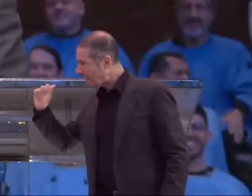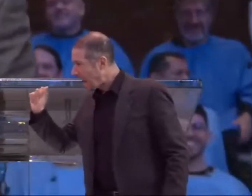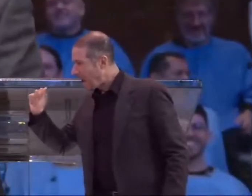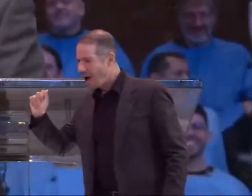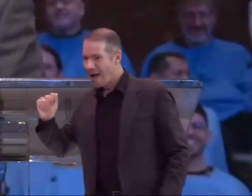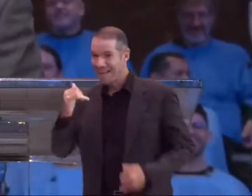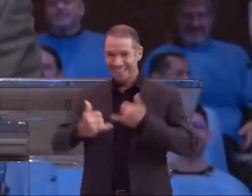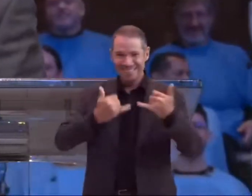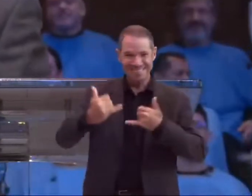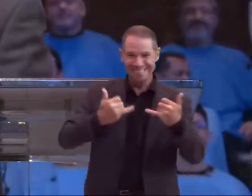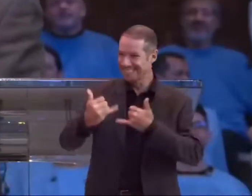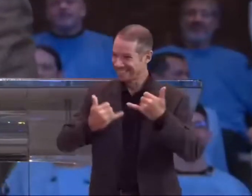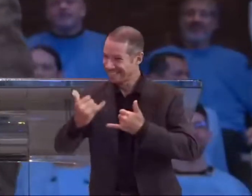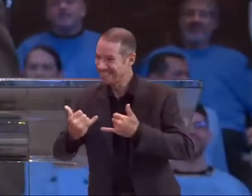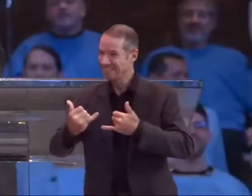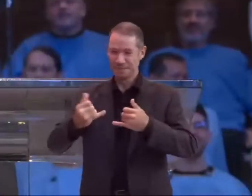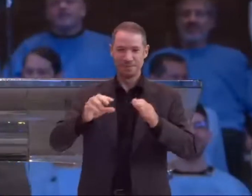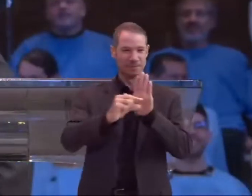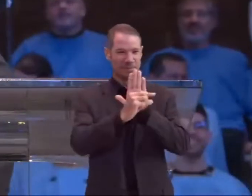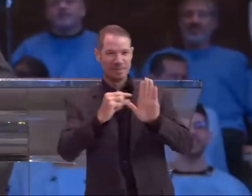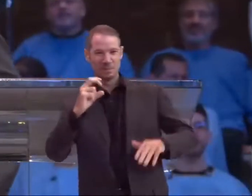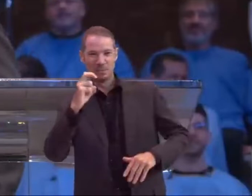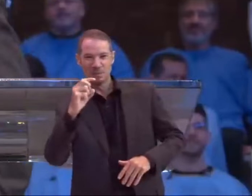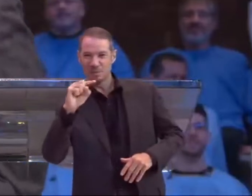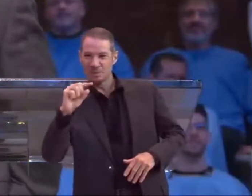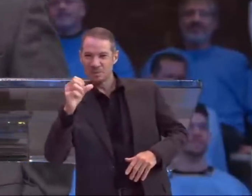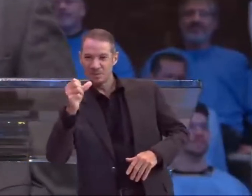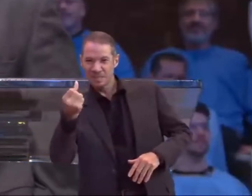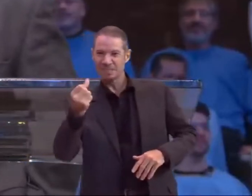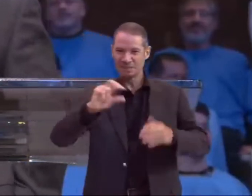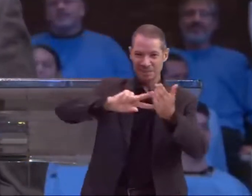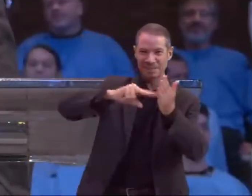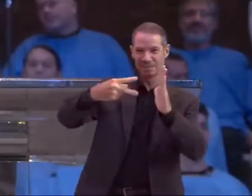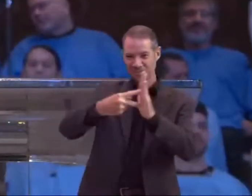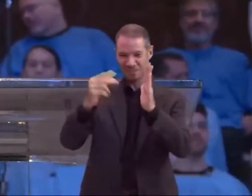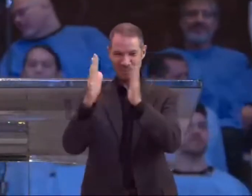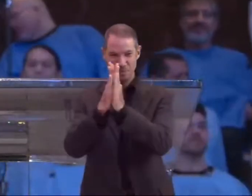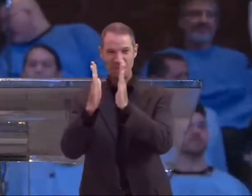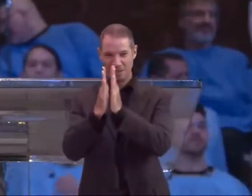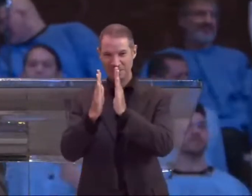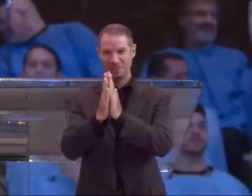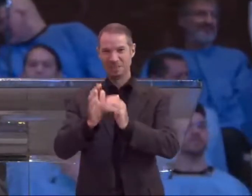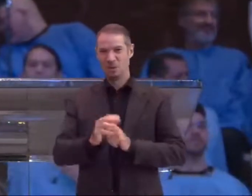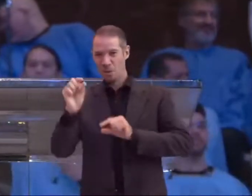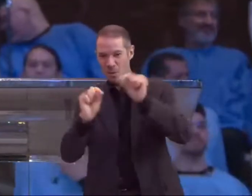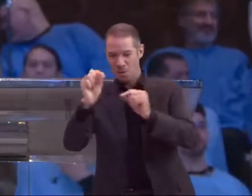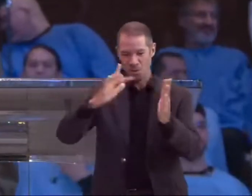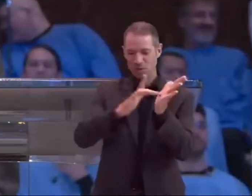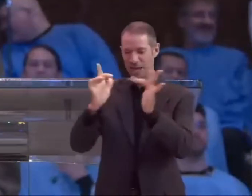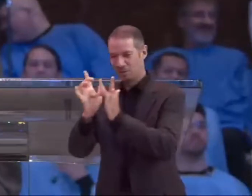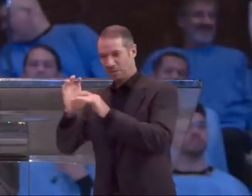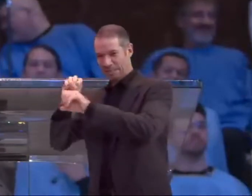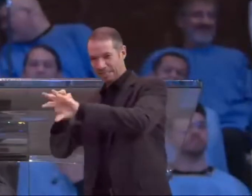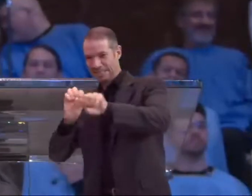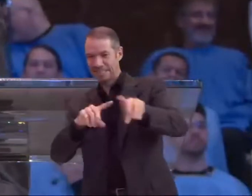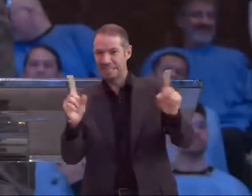Estou brincando aqui, gente. Versículos 5 e 6 vão mostrar para a gente o significado da oração, ou o que Jesus queria ensinar,